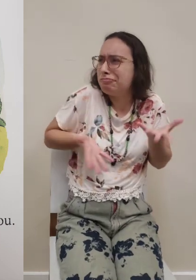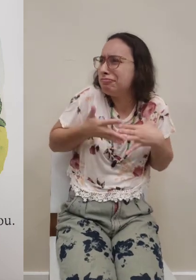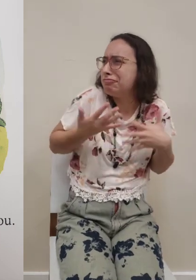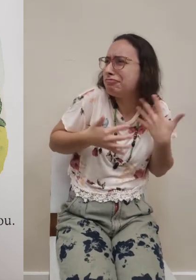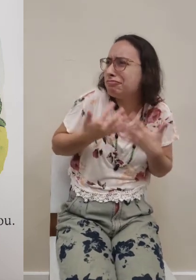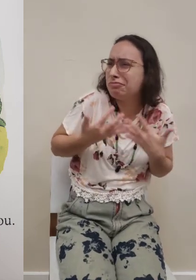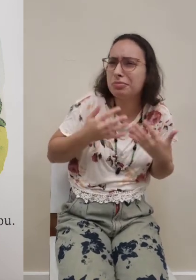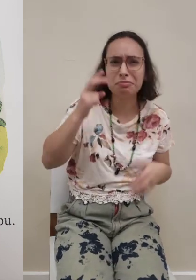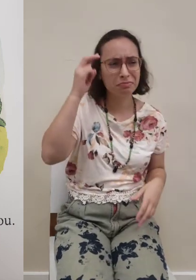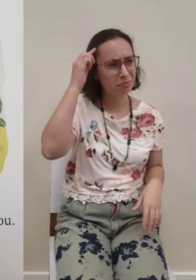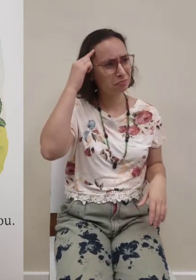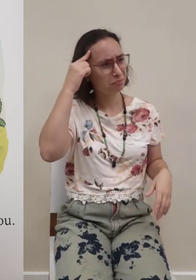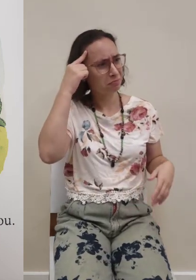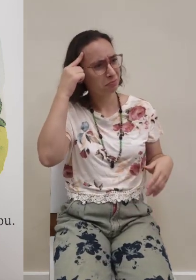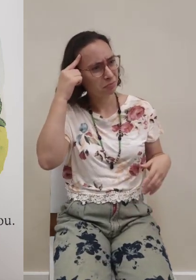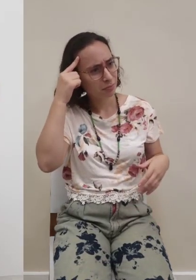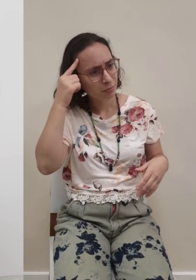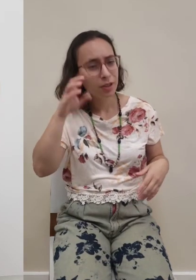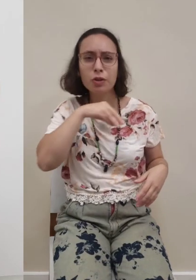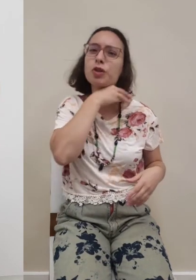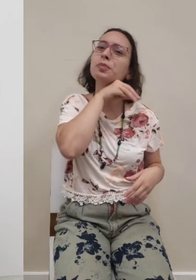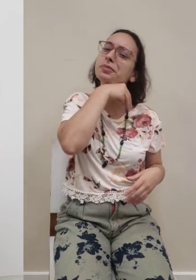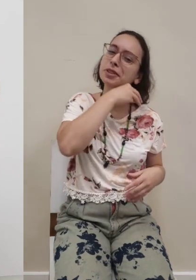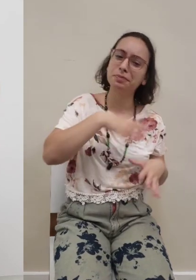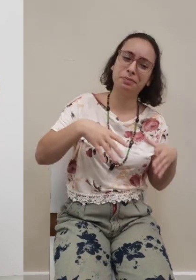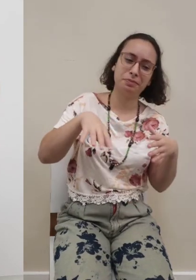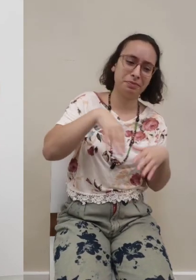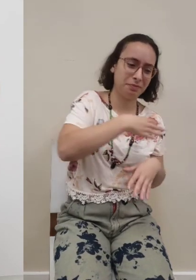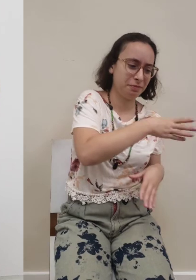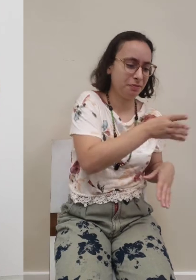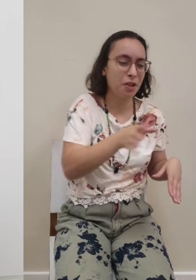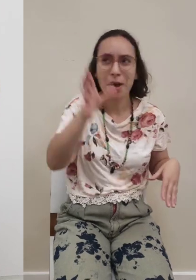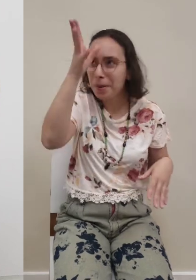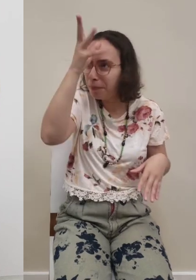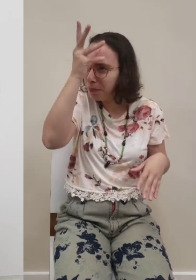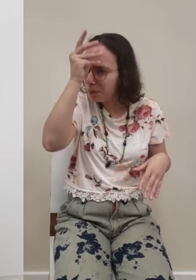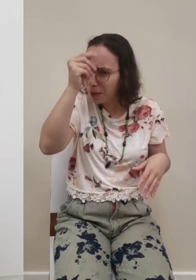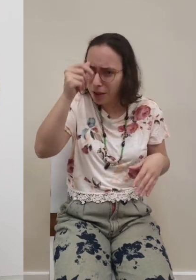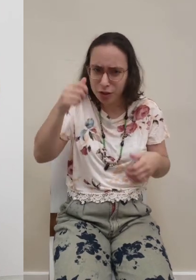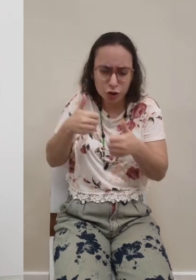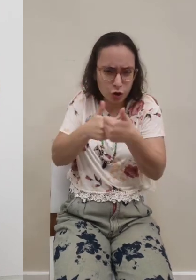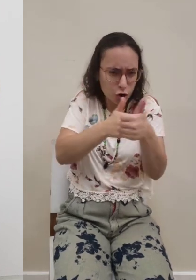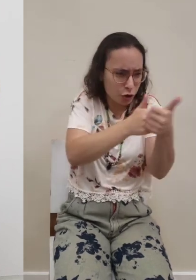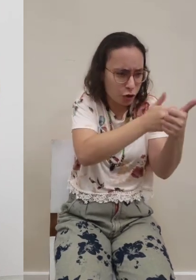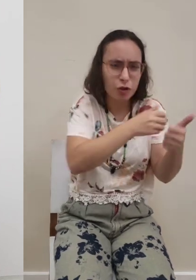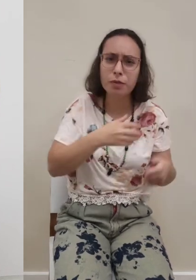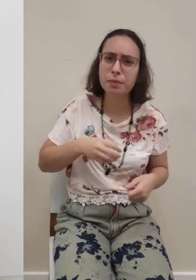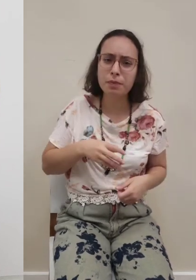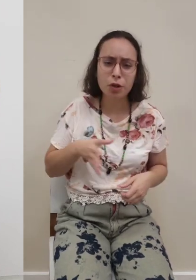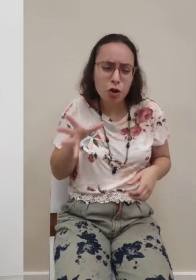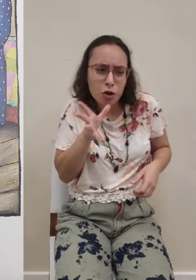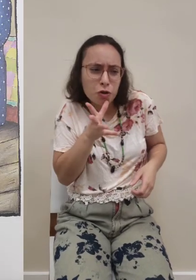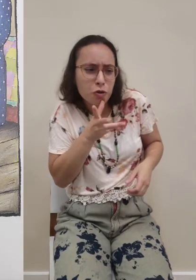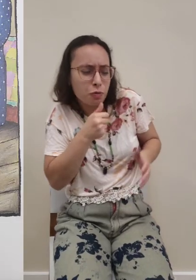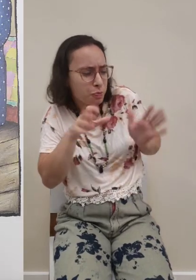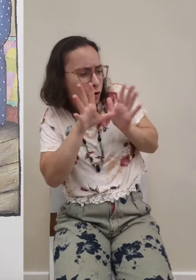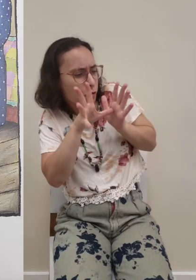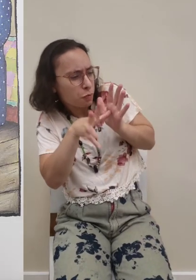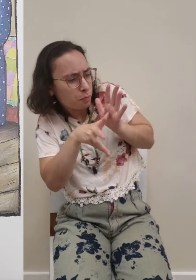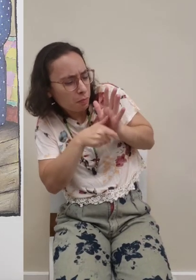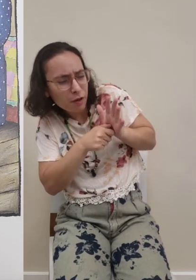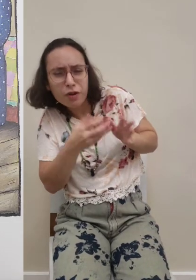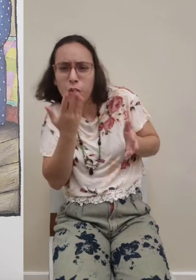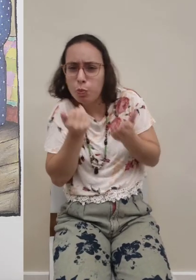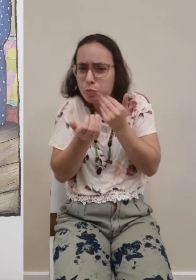A velha pensou. E o porco lá dentro perseguia a galinha. E roubava a comida do armário da cozinha.